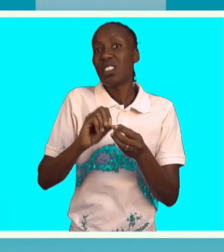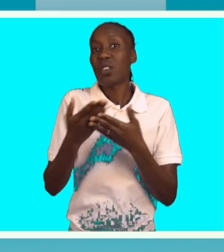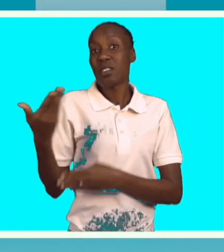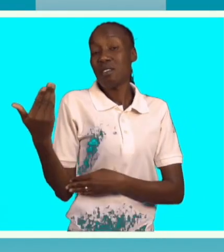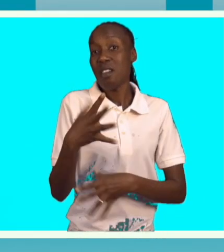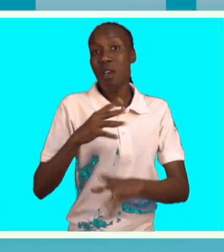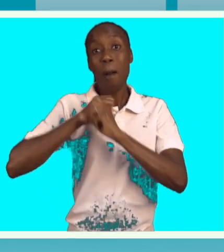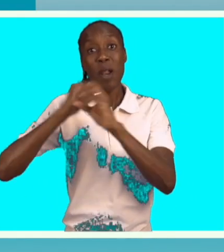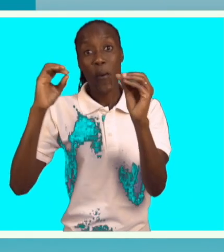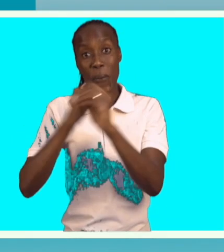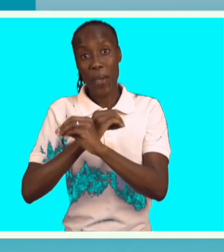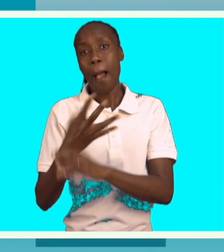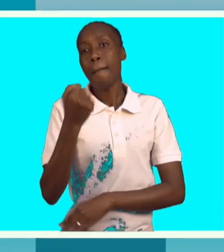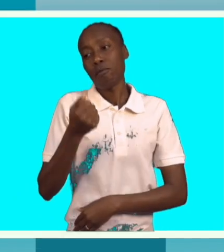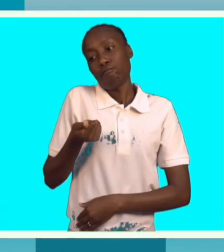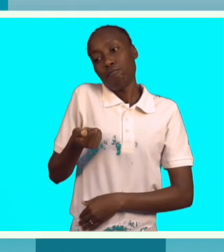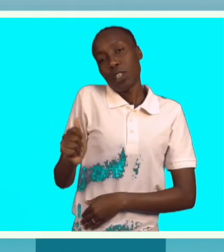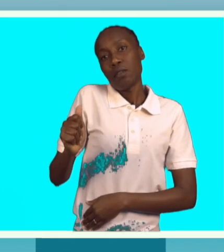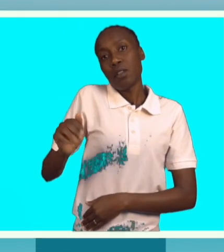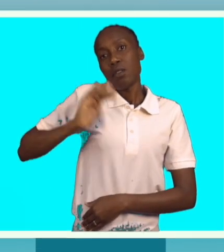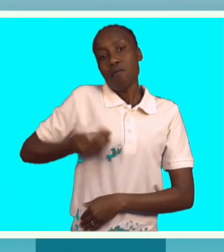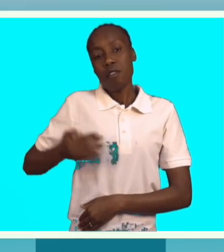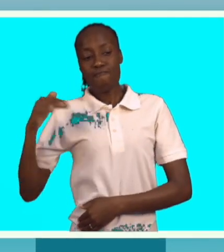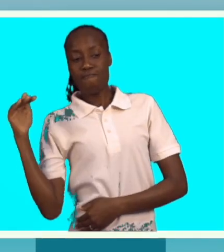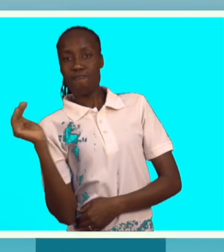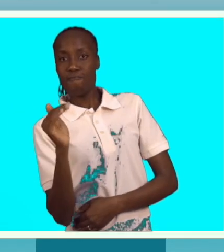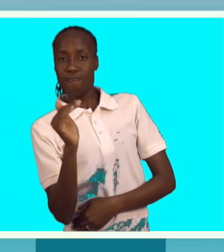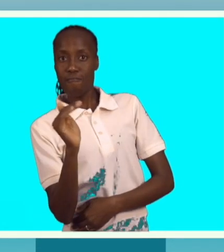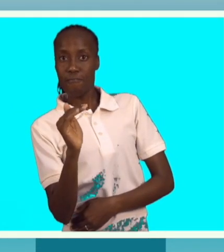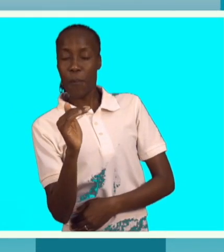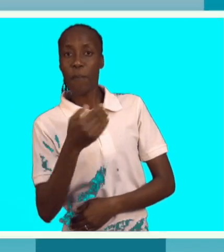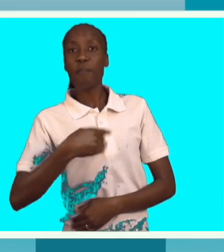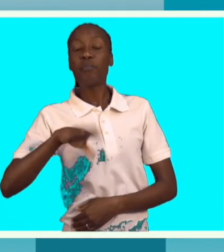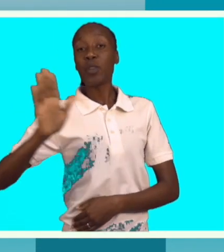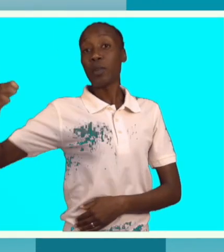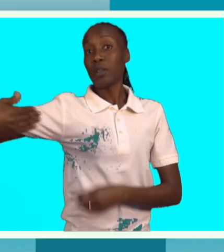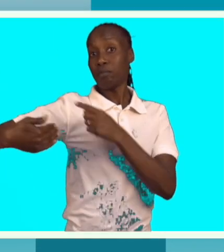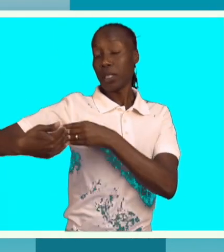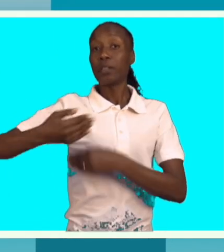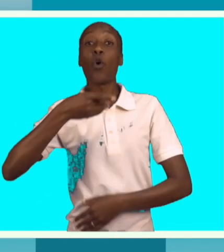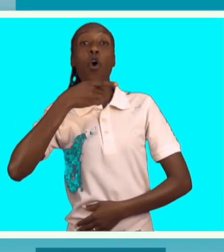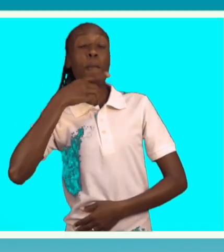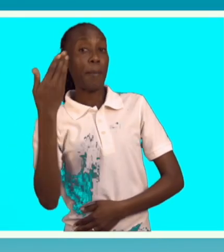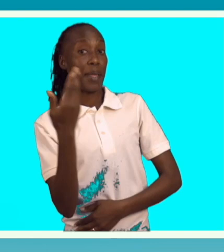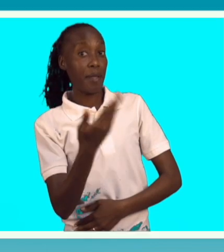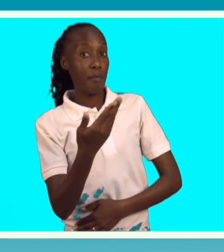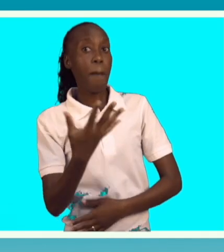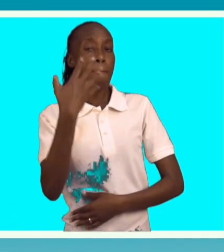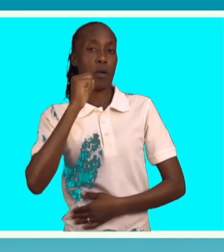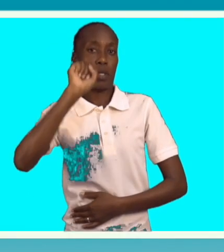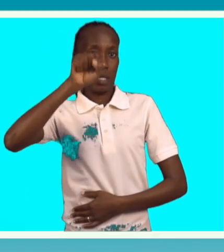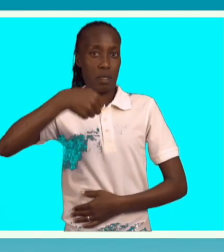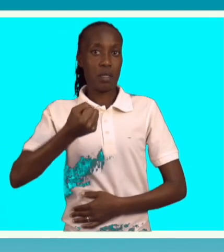um processo, que nós chamamos de processo de pensão de alimentos, de modo a obrigar o marido ou o pai do filho